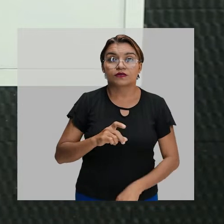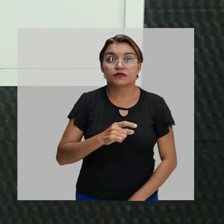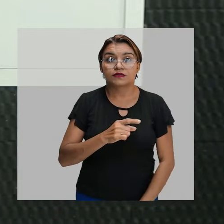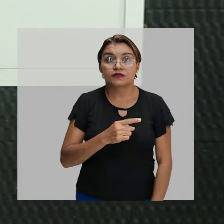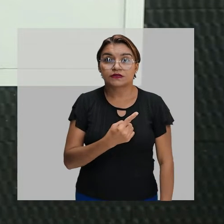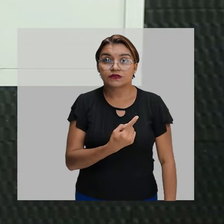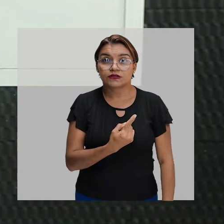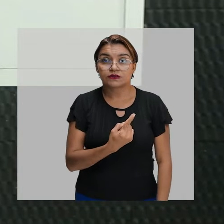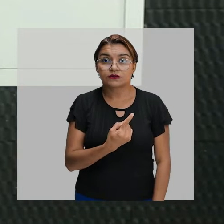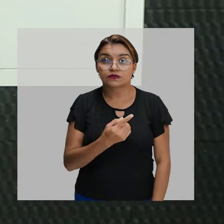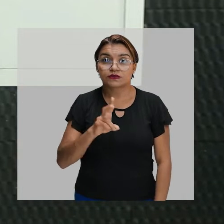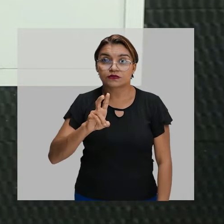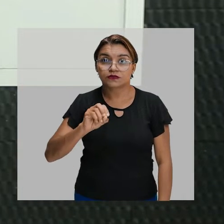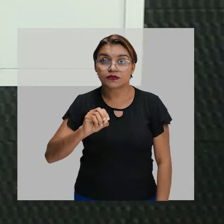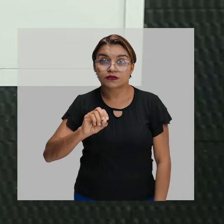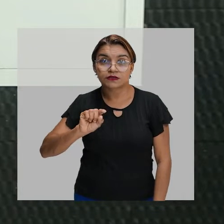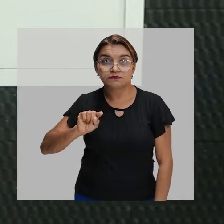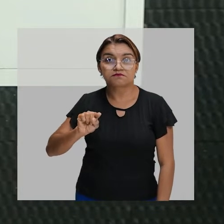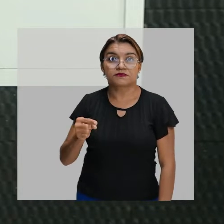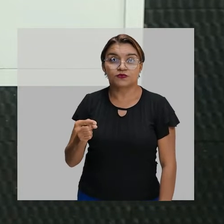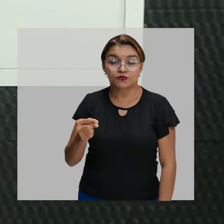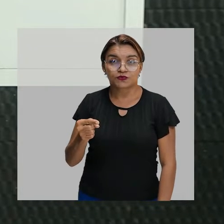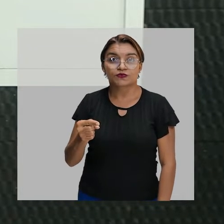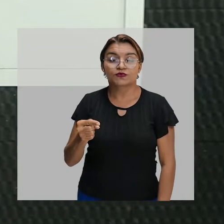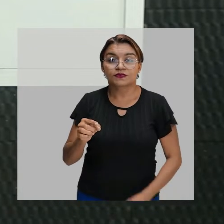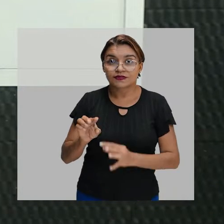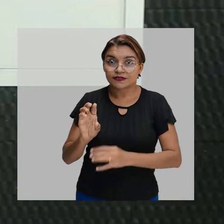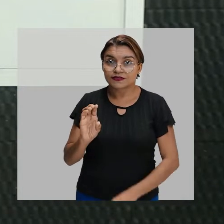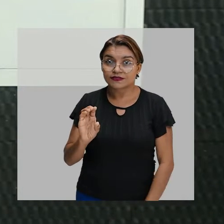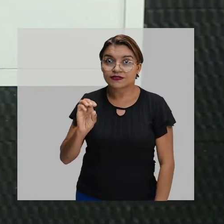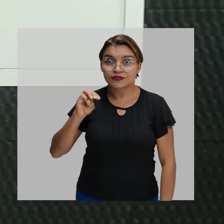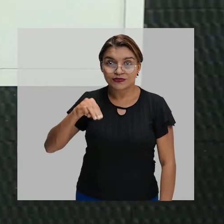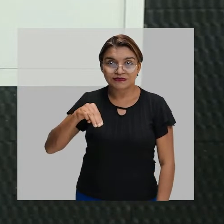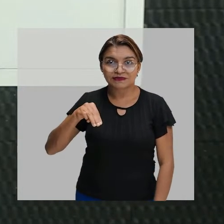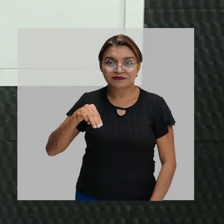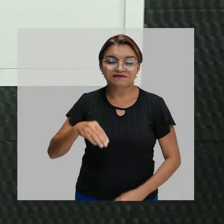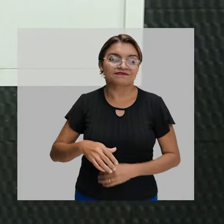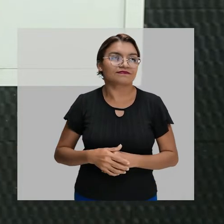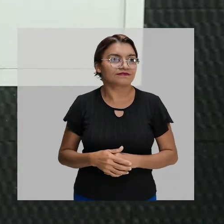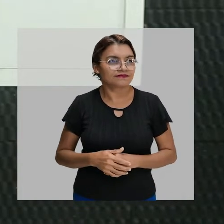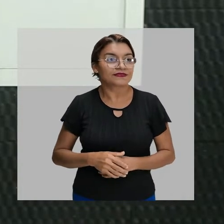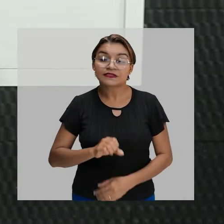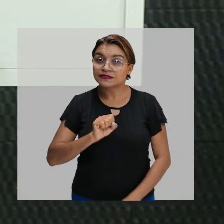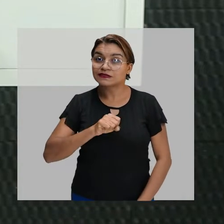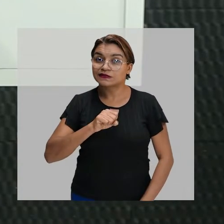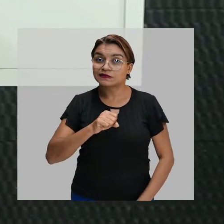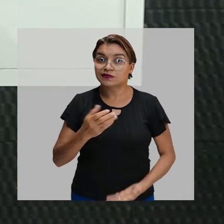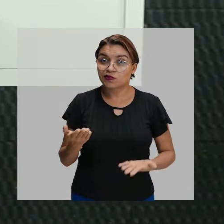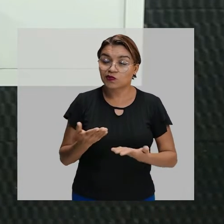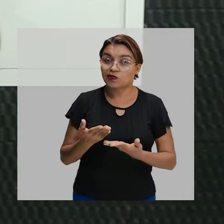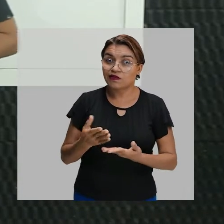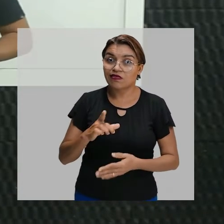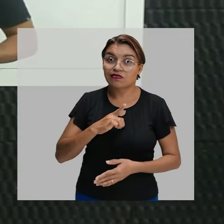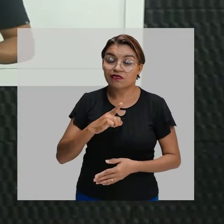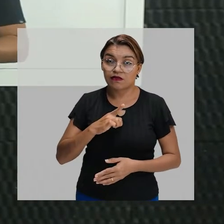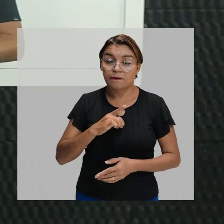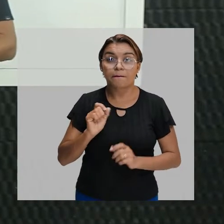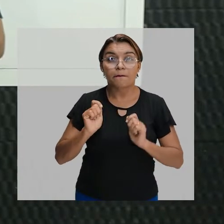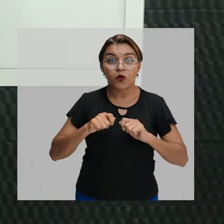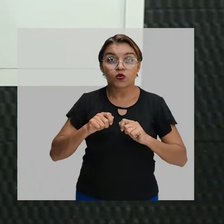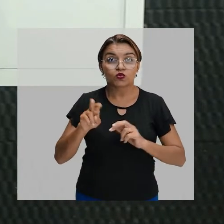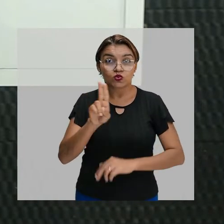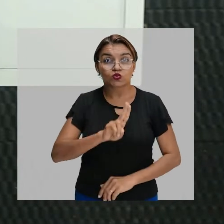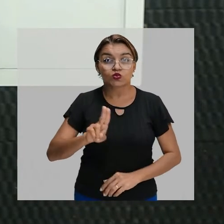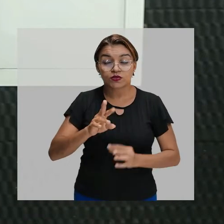150 mil um centímetro hora agora sim turma eu posso